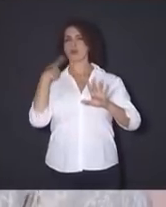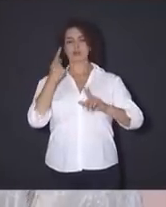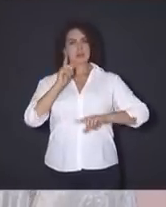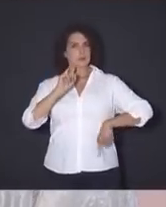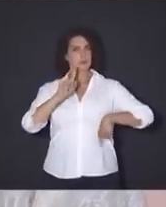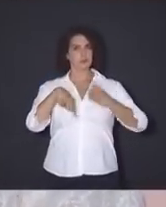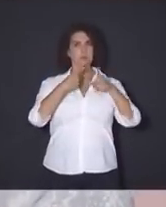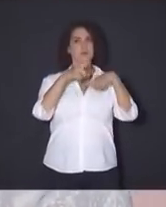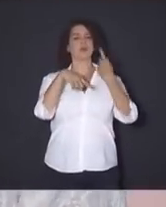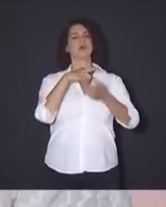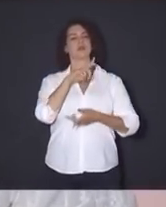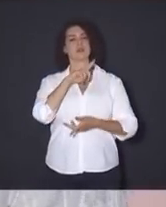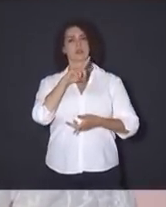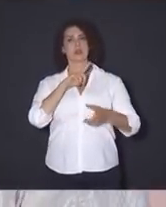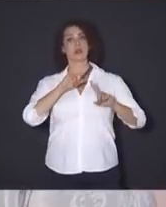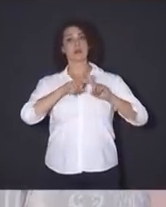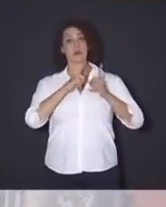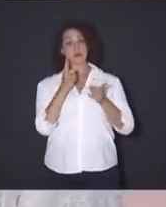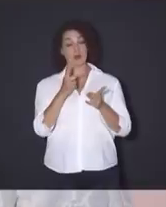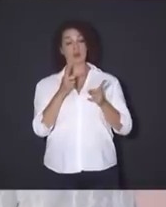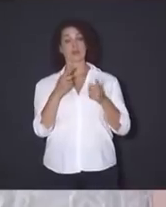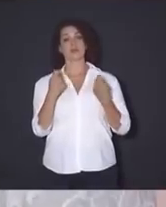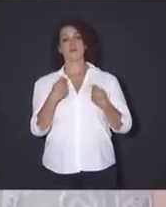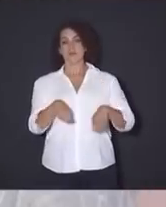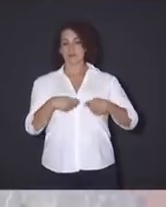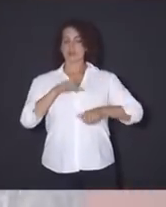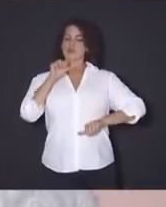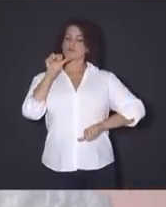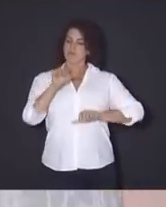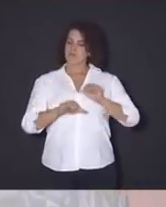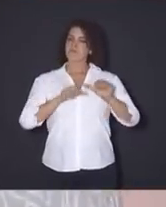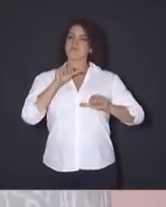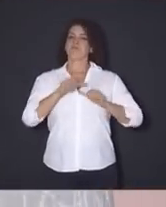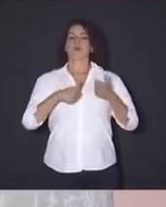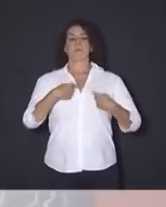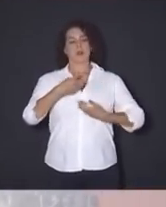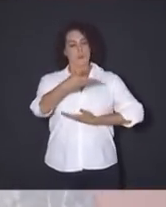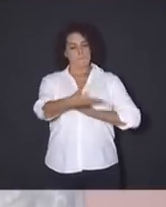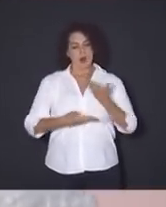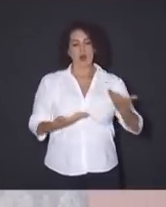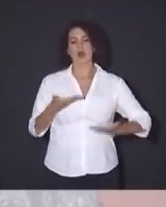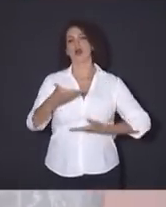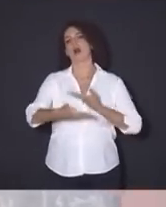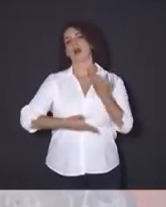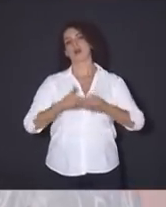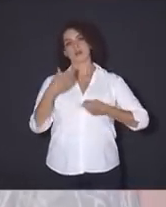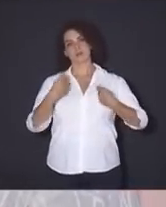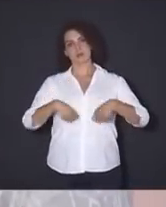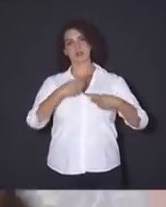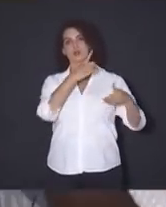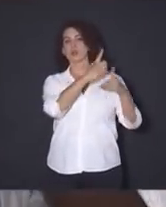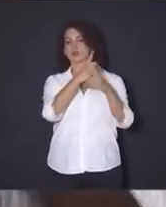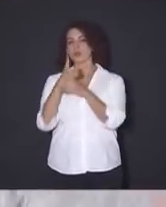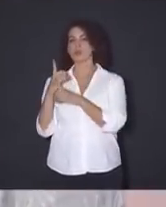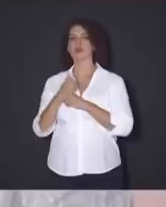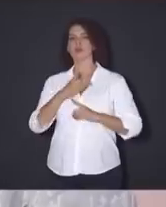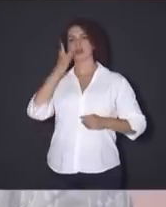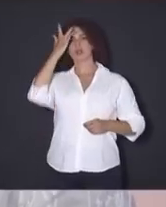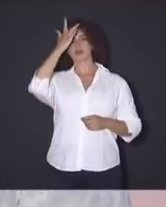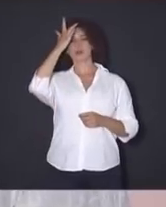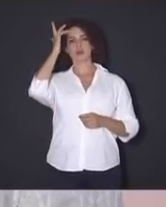você precisa entender que aqui não precisa de oxigenação se precisa de troca você precisa encontrar as pessoas mas